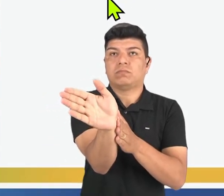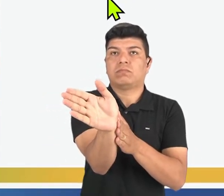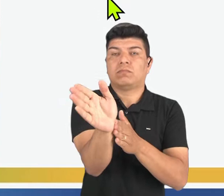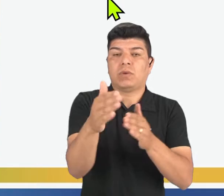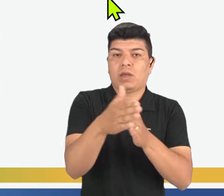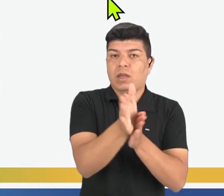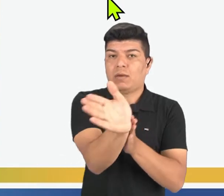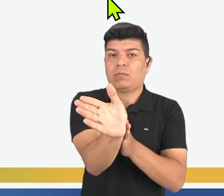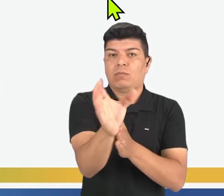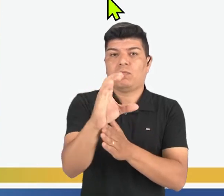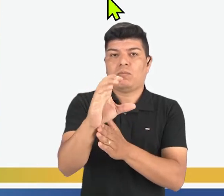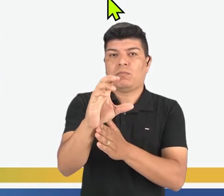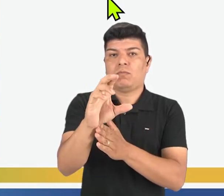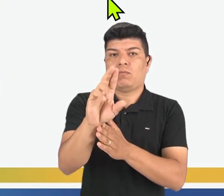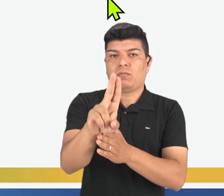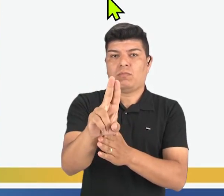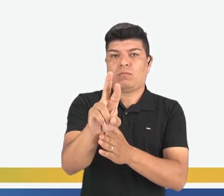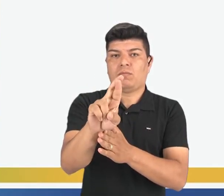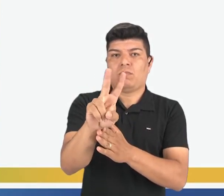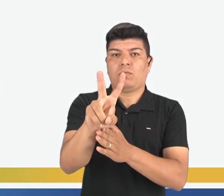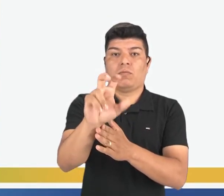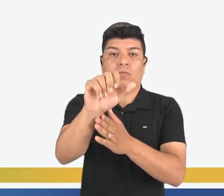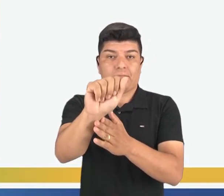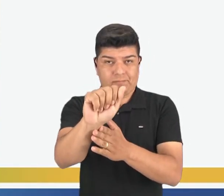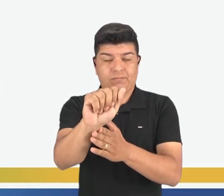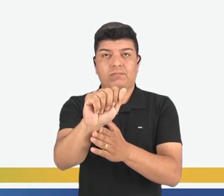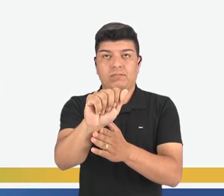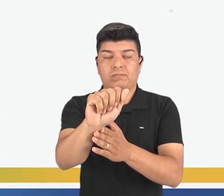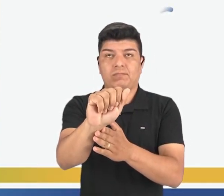elíptica, como ele se refere aí, movimentos elípticos,